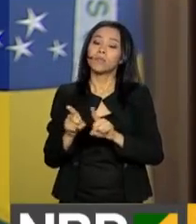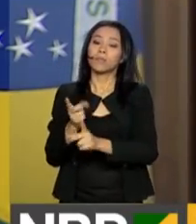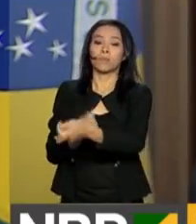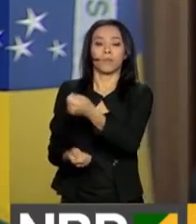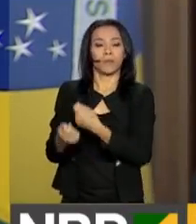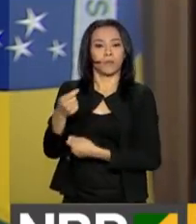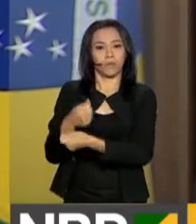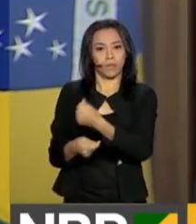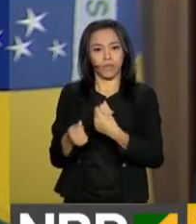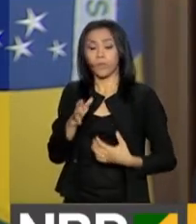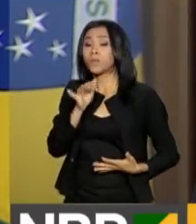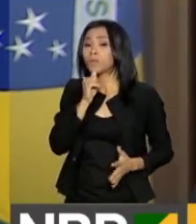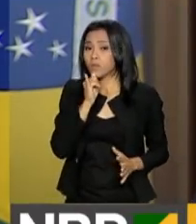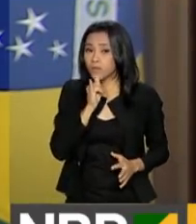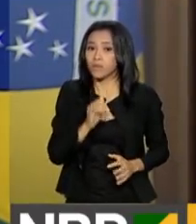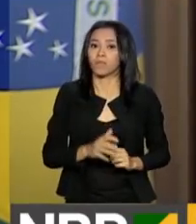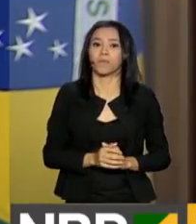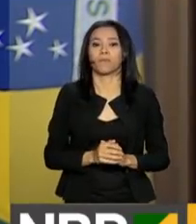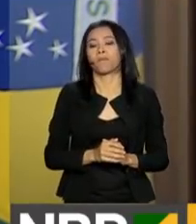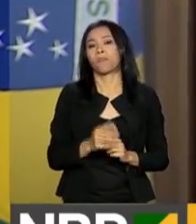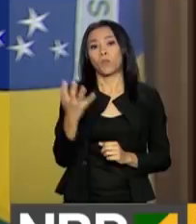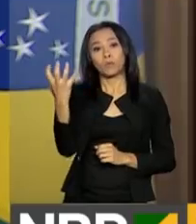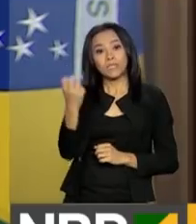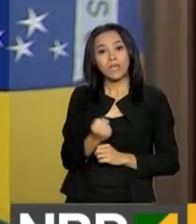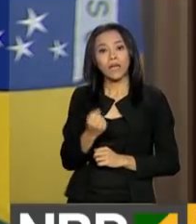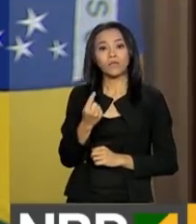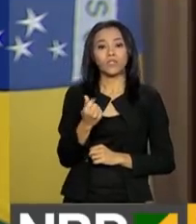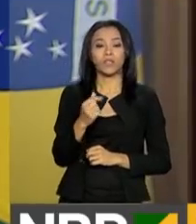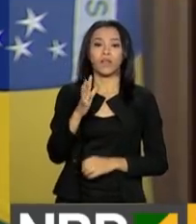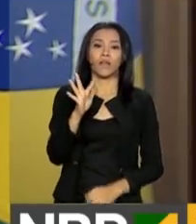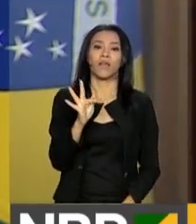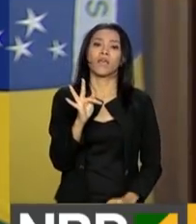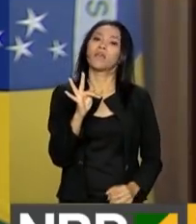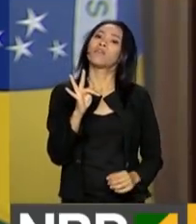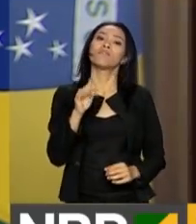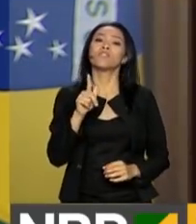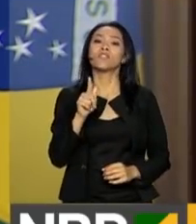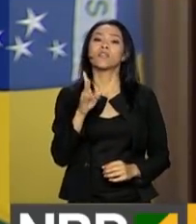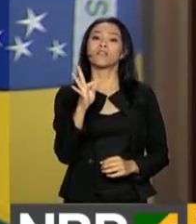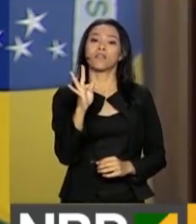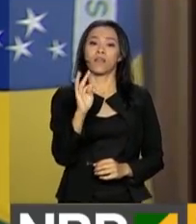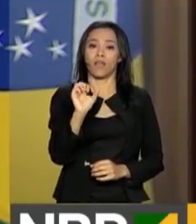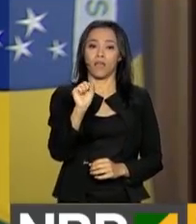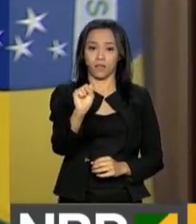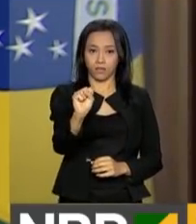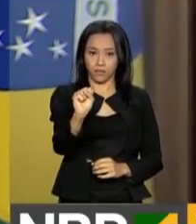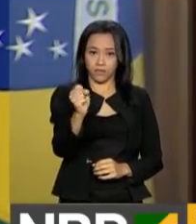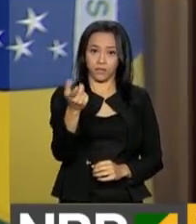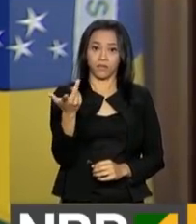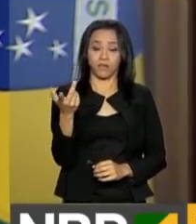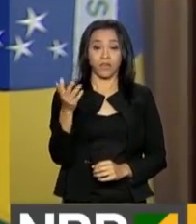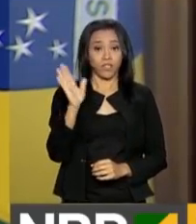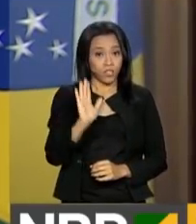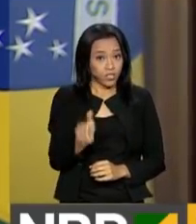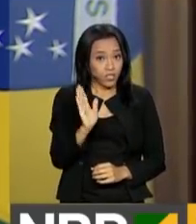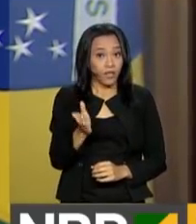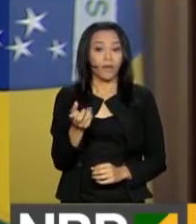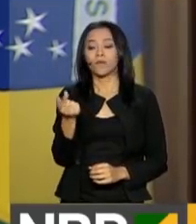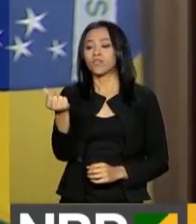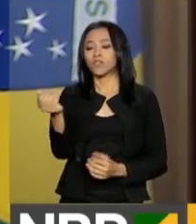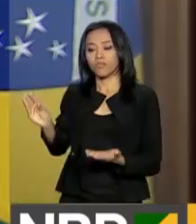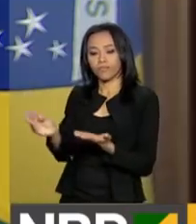do exemplo do saque nas contas inativas do fundo de garantia que é fizeram introduzir